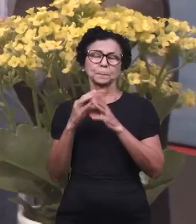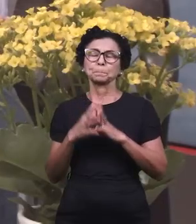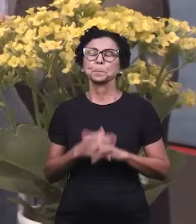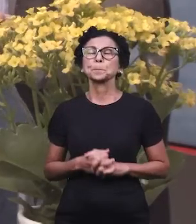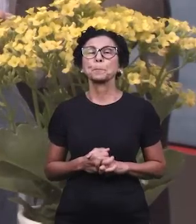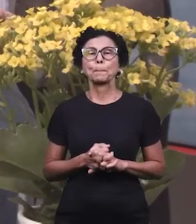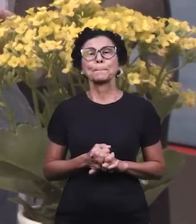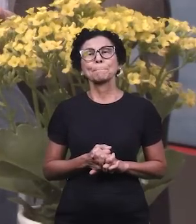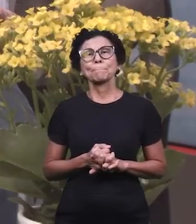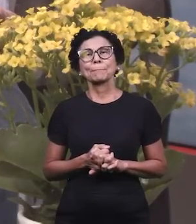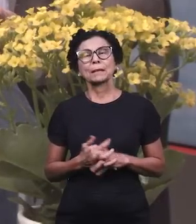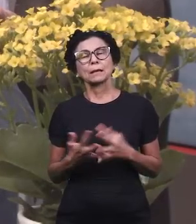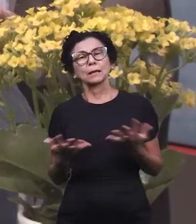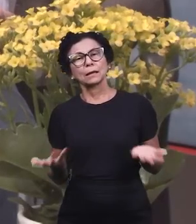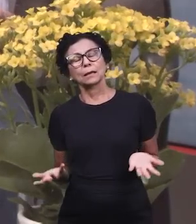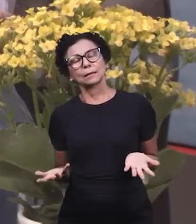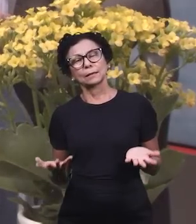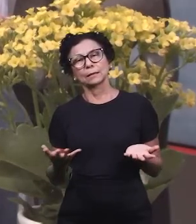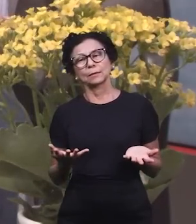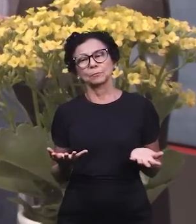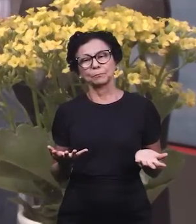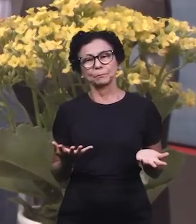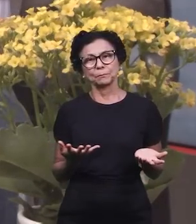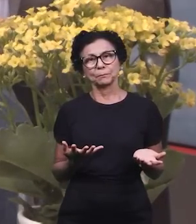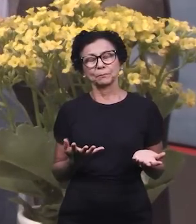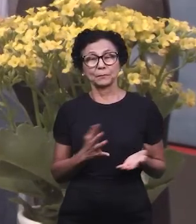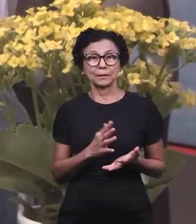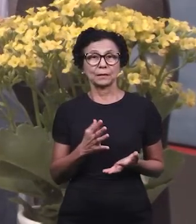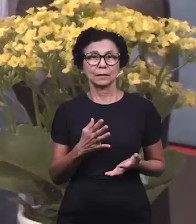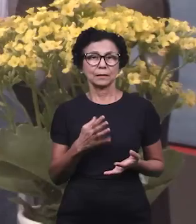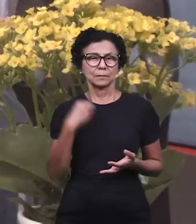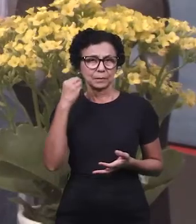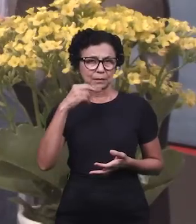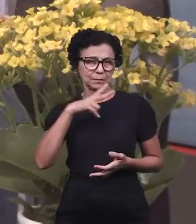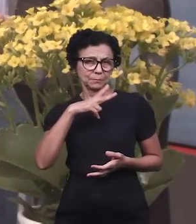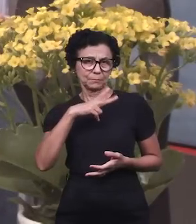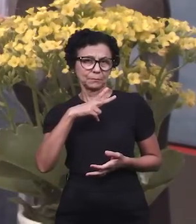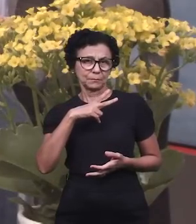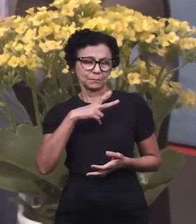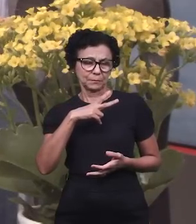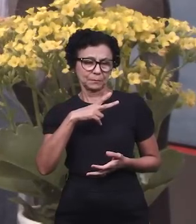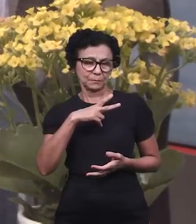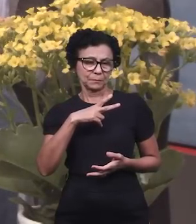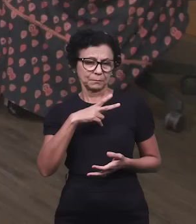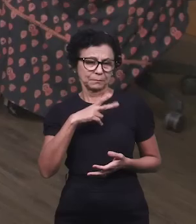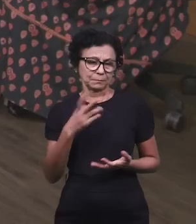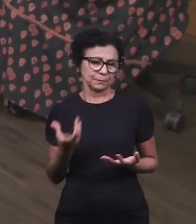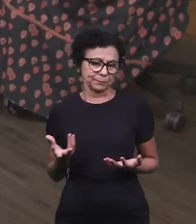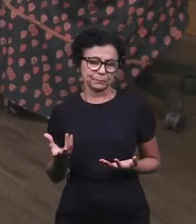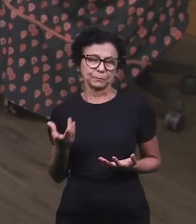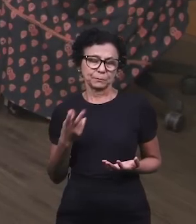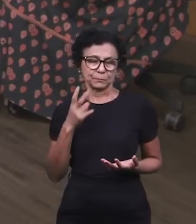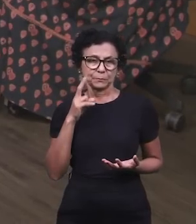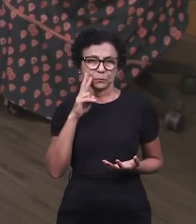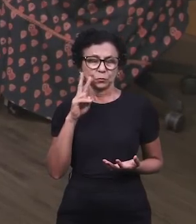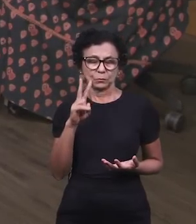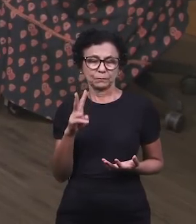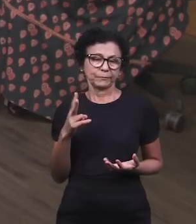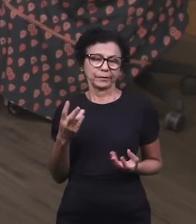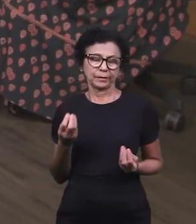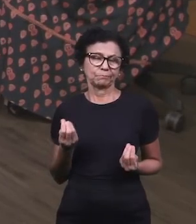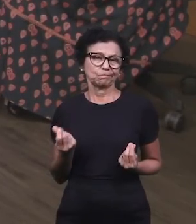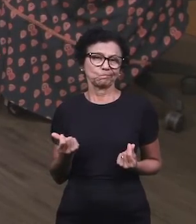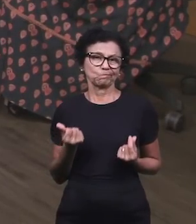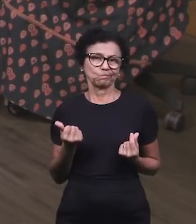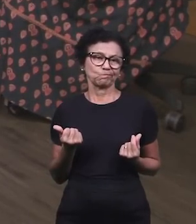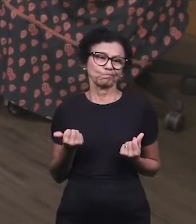foi algo que eu vivi, né, de ver claramente num dia de festa,